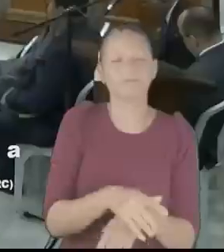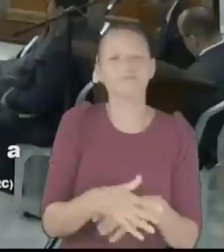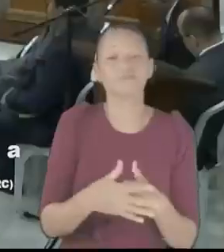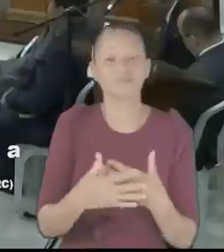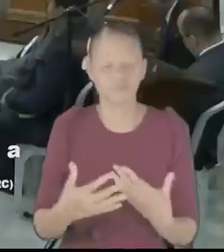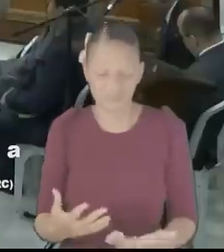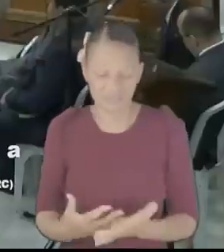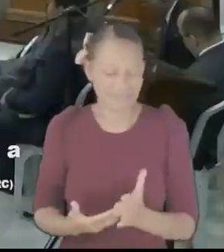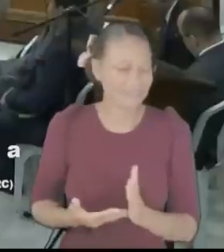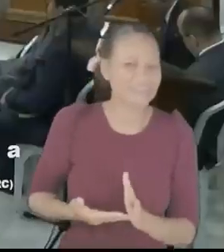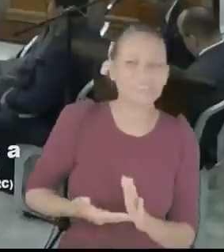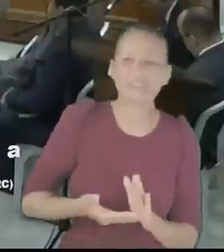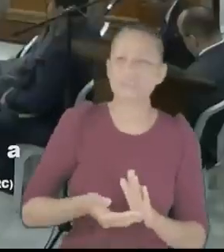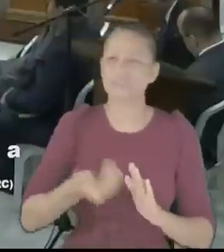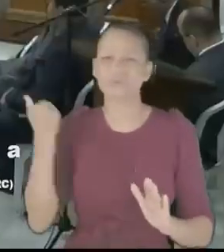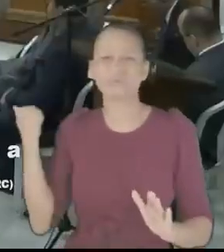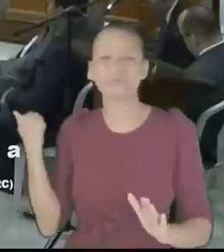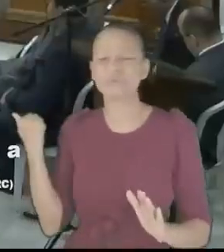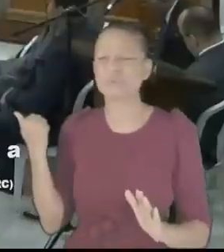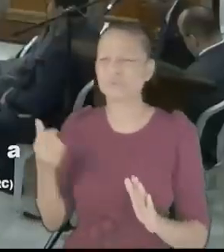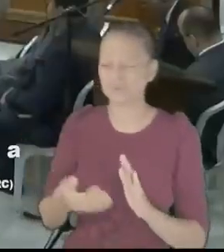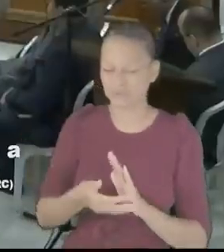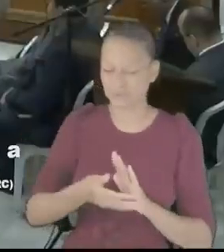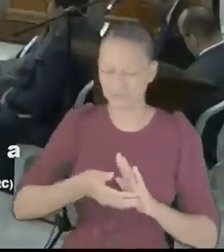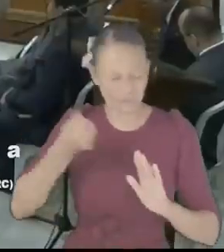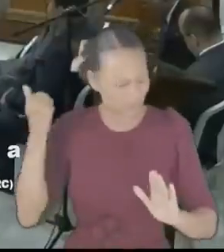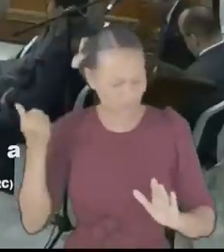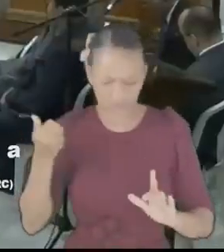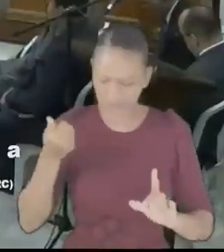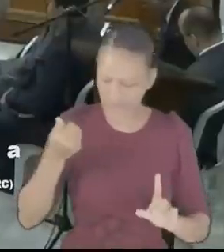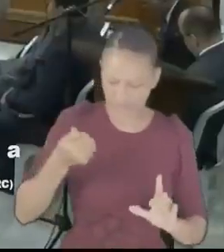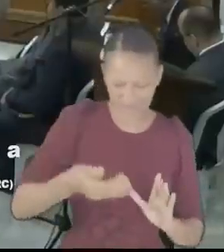a tirou do meio de nós,